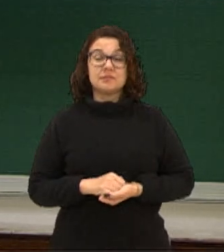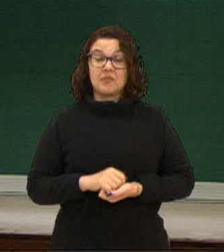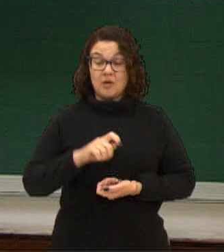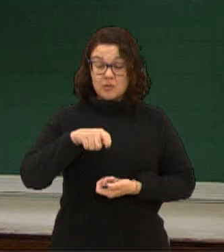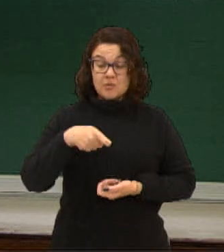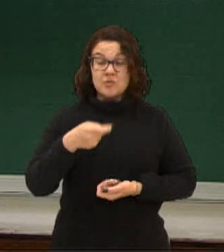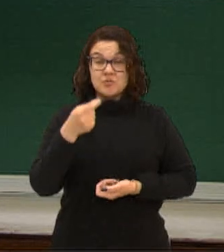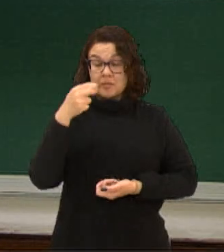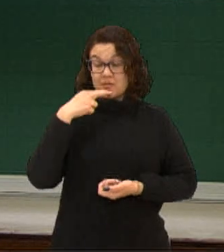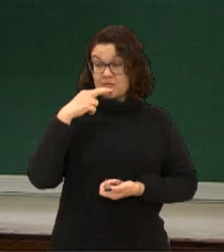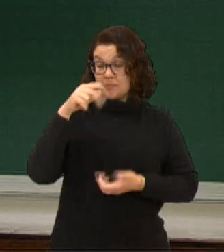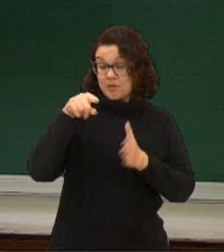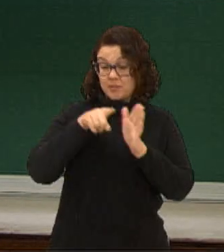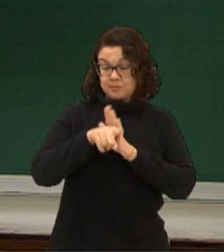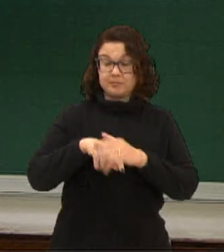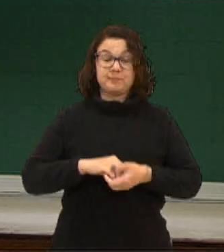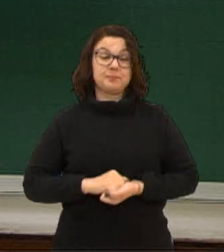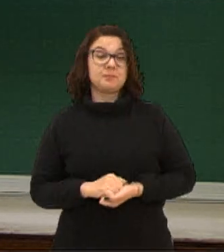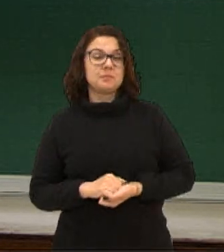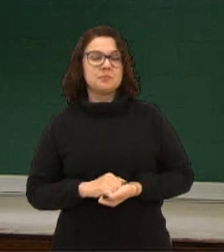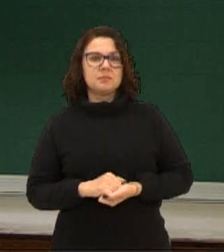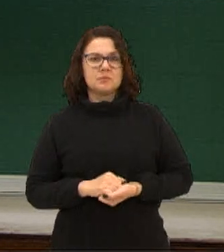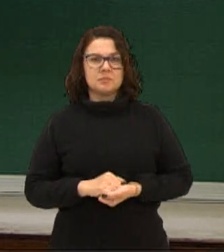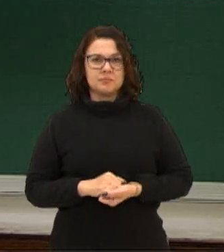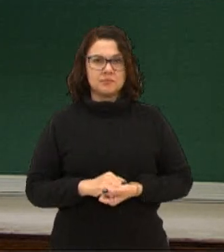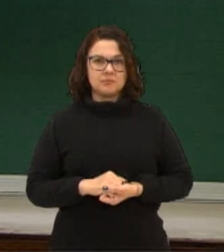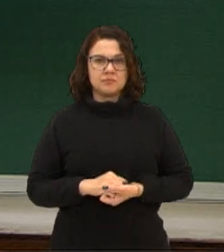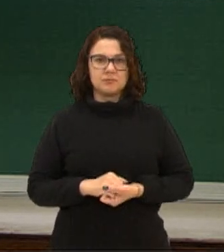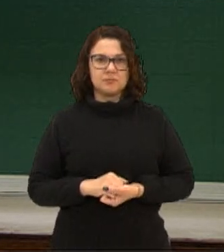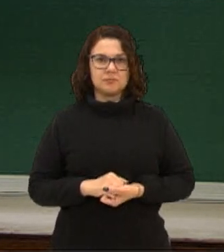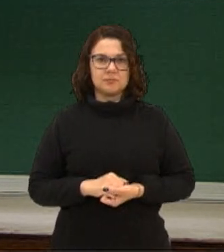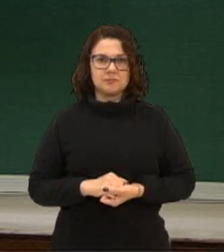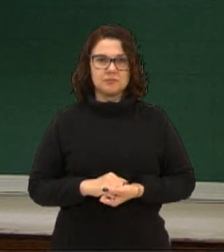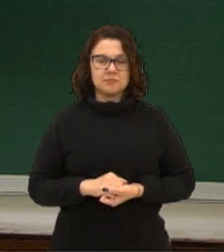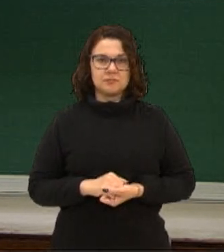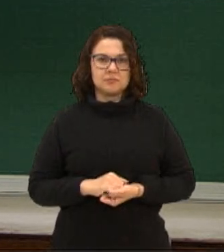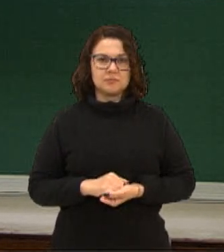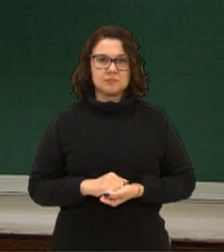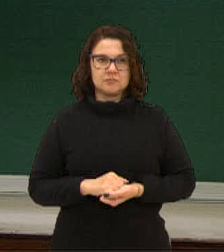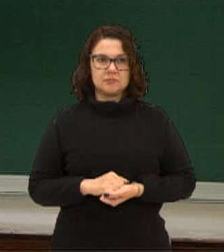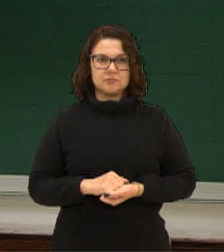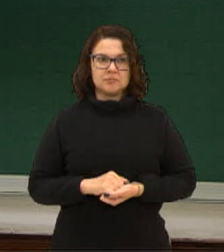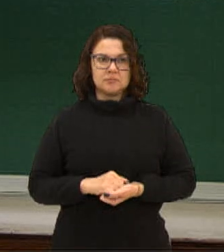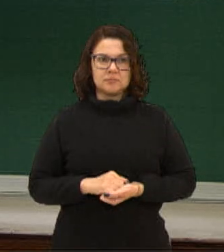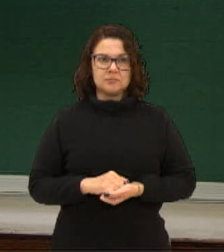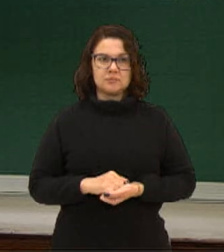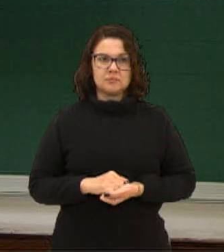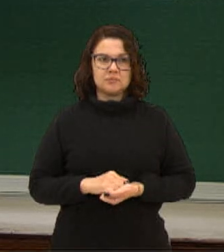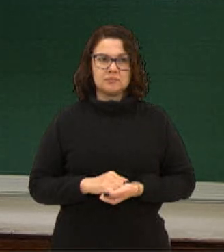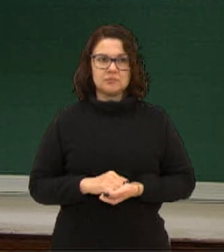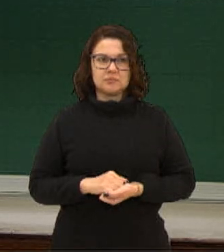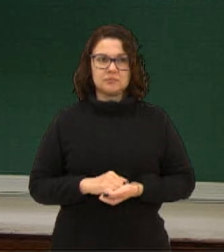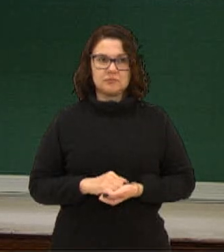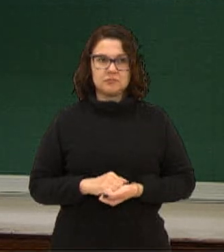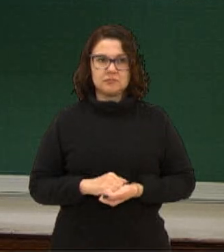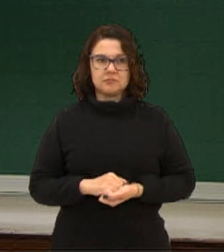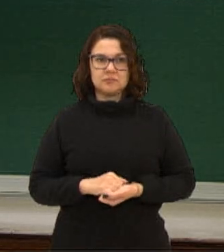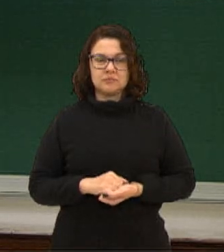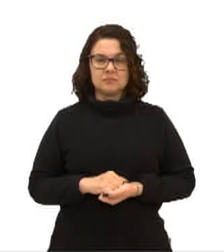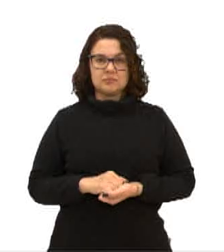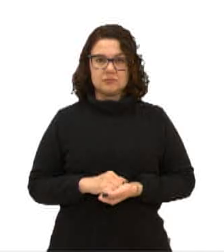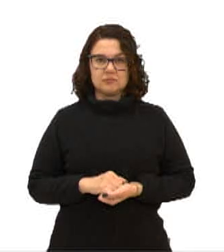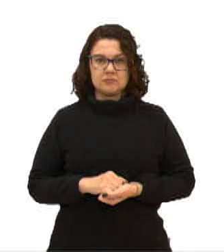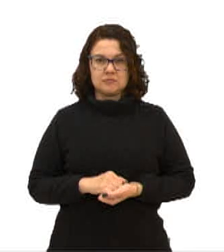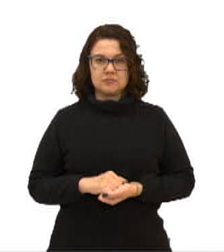sobre isso, vamos responder aí a questão. ¿Por qué la protagonista del texto jamás podría ser lo mismo que la indígena,